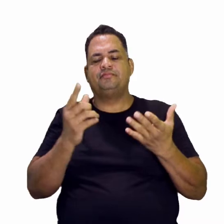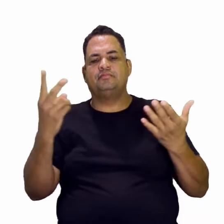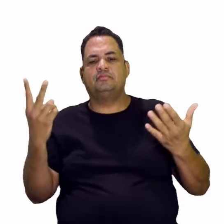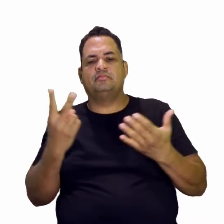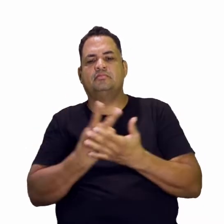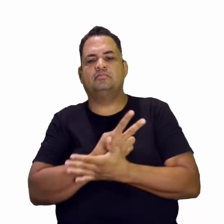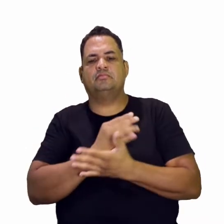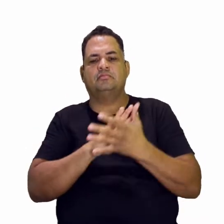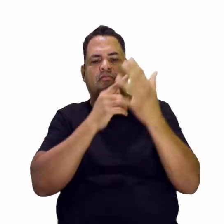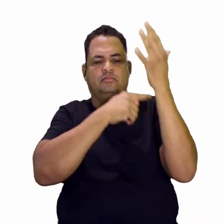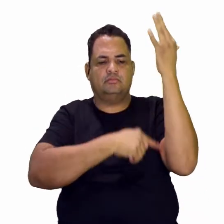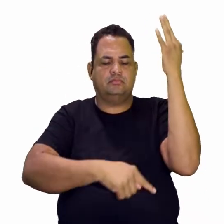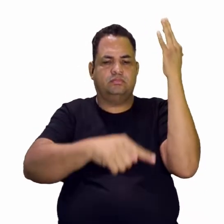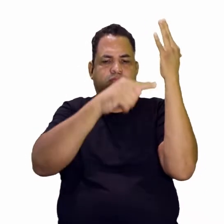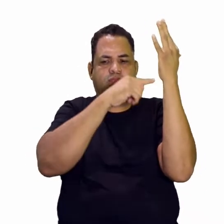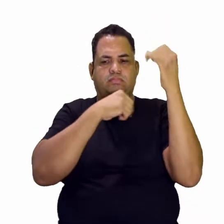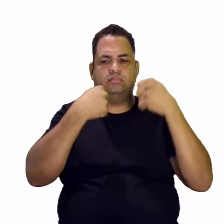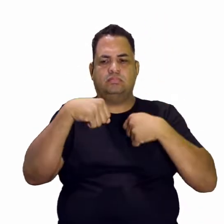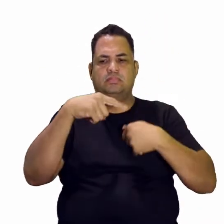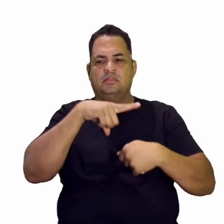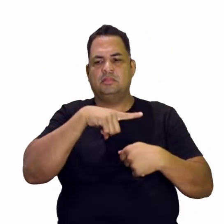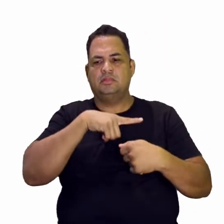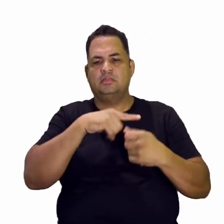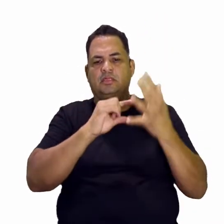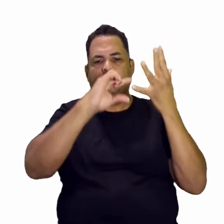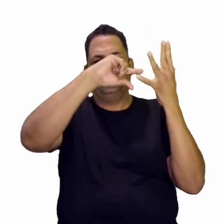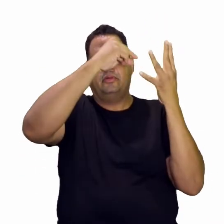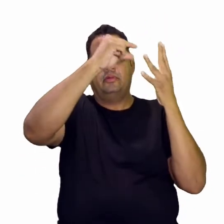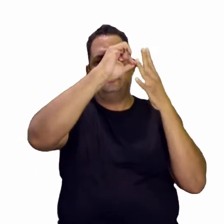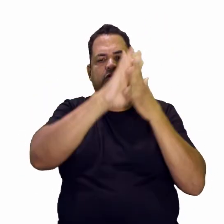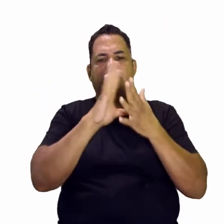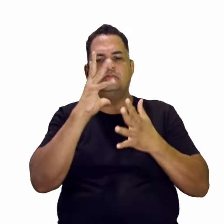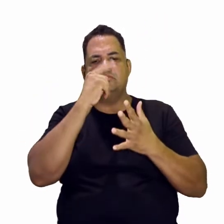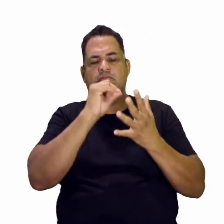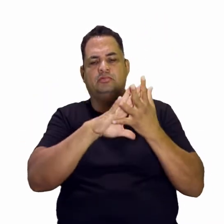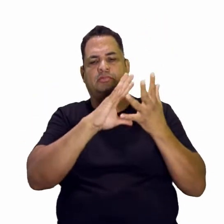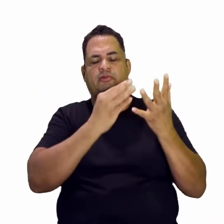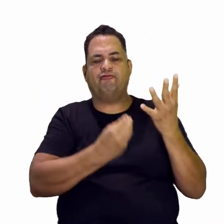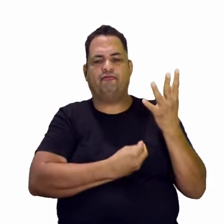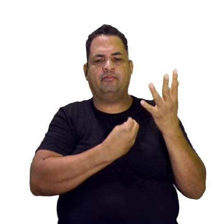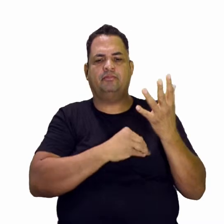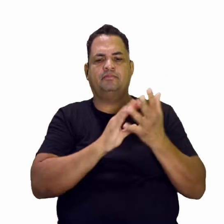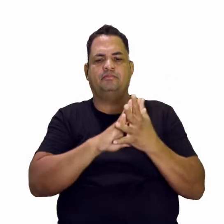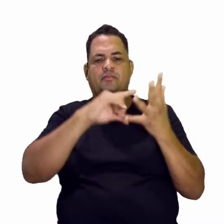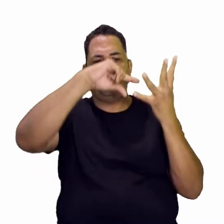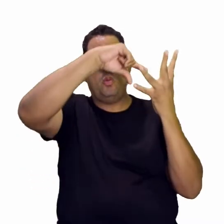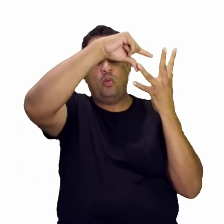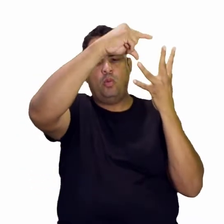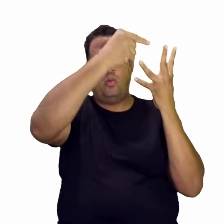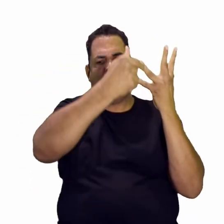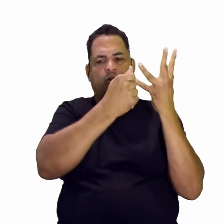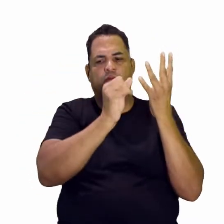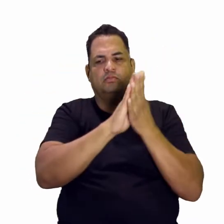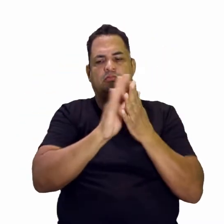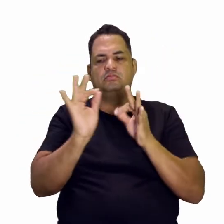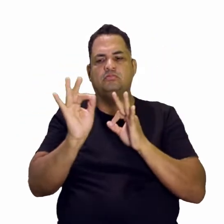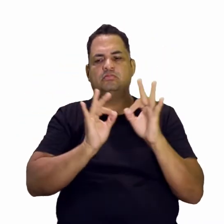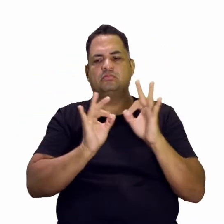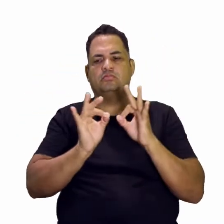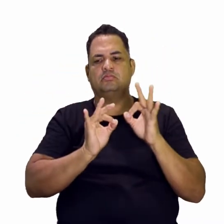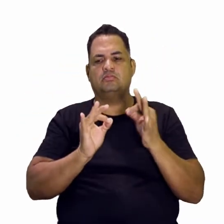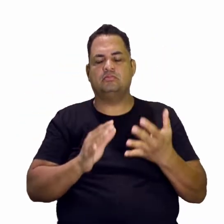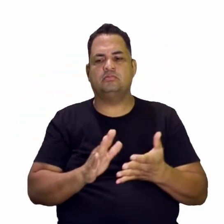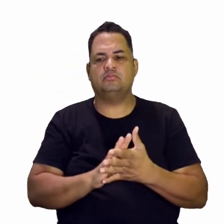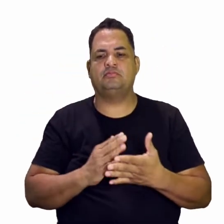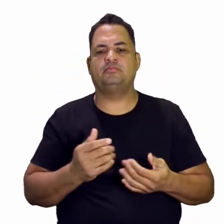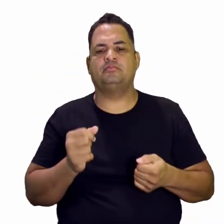ocorre o processo fotossintético, então elas precisam ter folhas bonitas, vivas, robustas para poder, então, realizar e se manter,